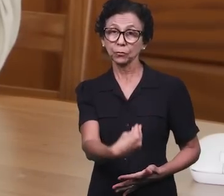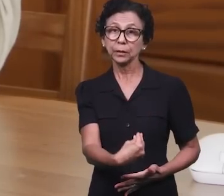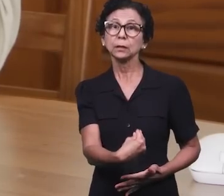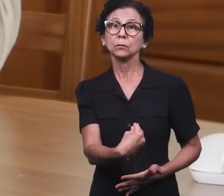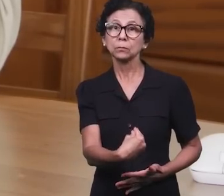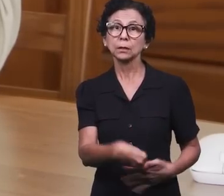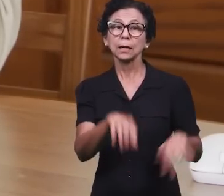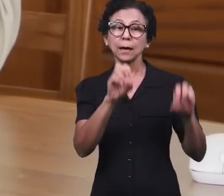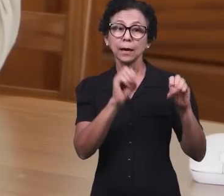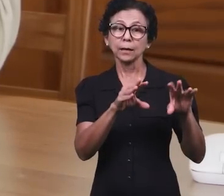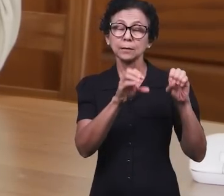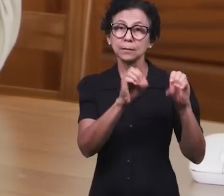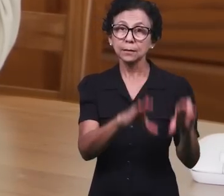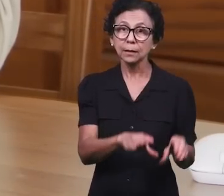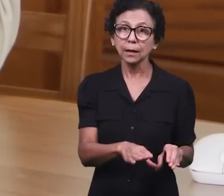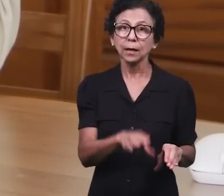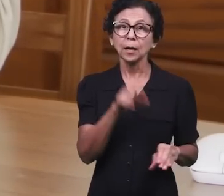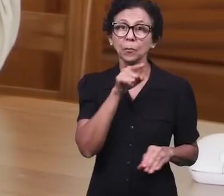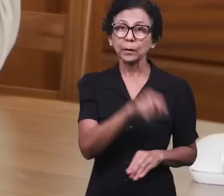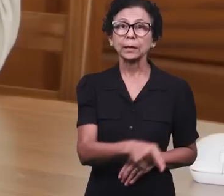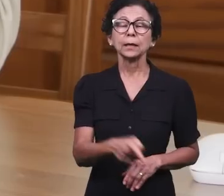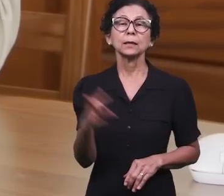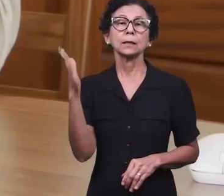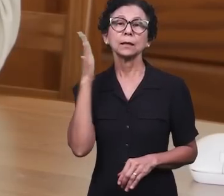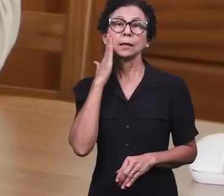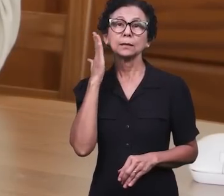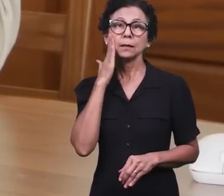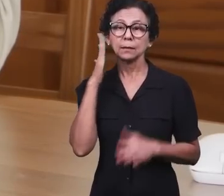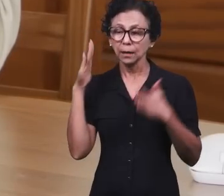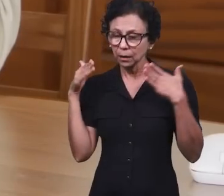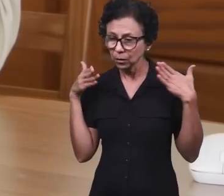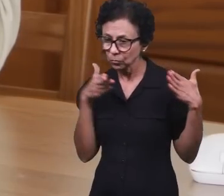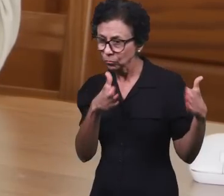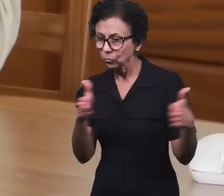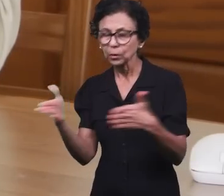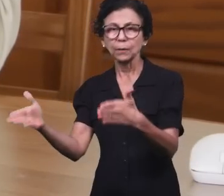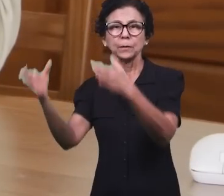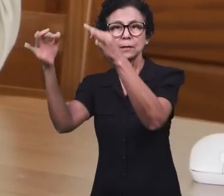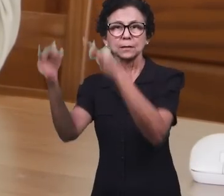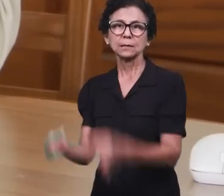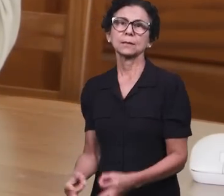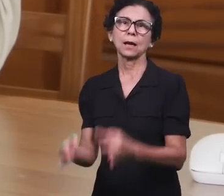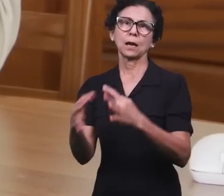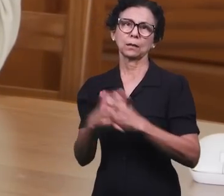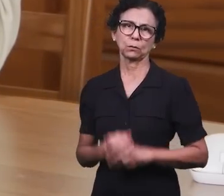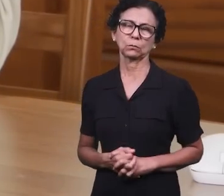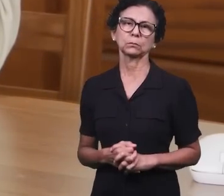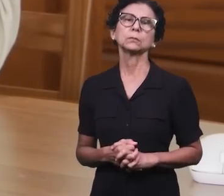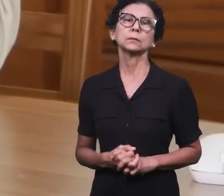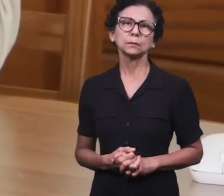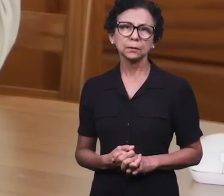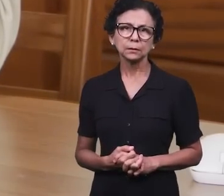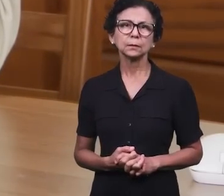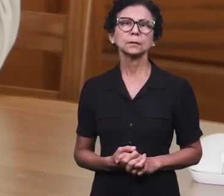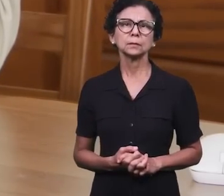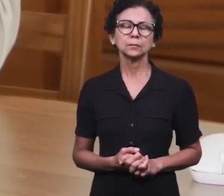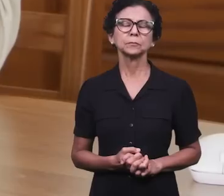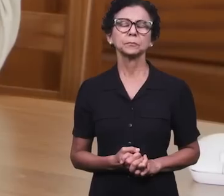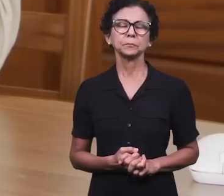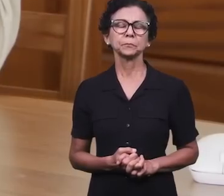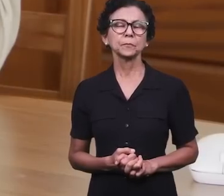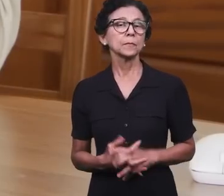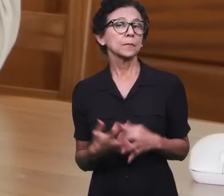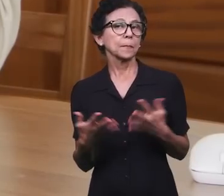você está levando ele. Certo? Então essa herança, a flecha tem que ser algo que seja certeiro. Saber para onde